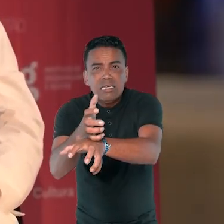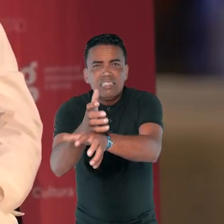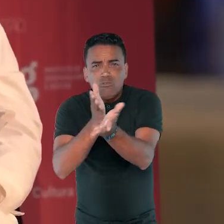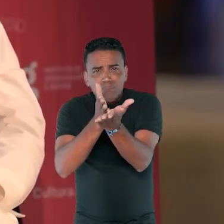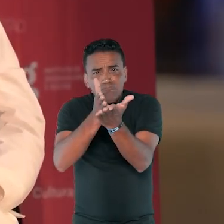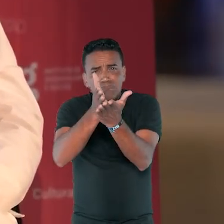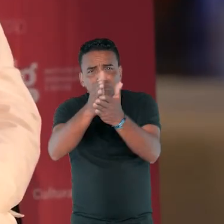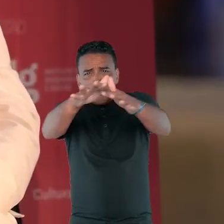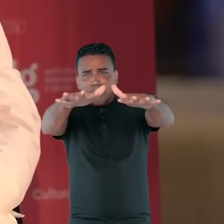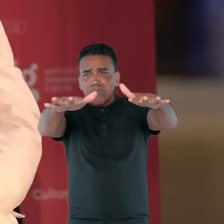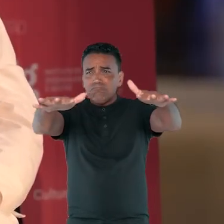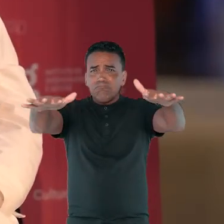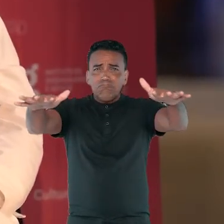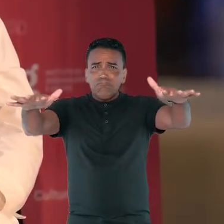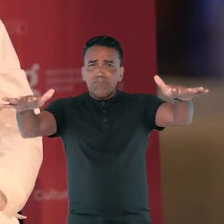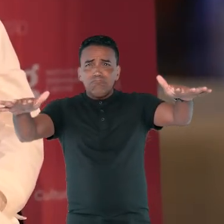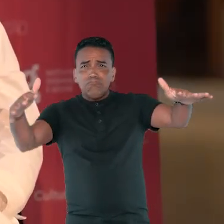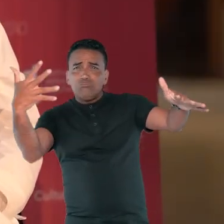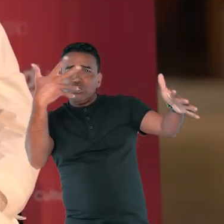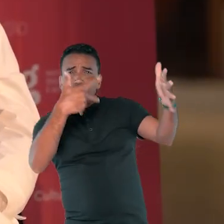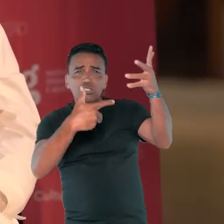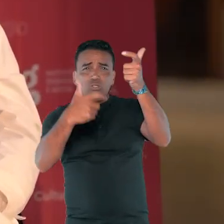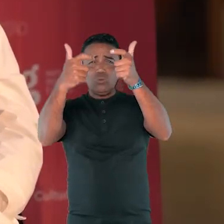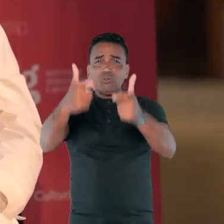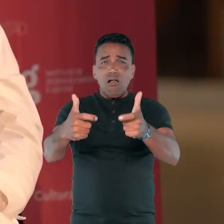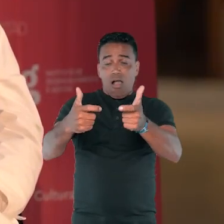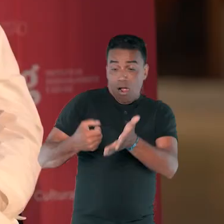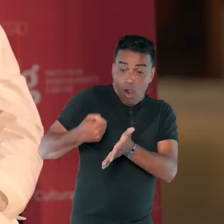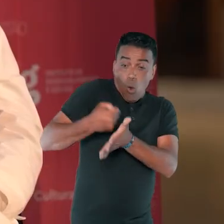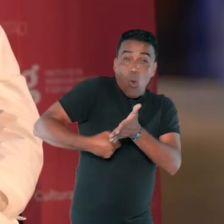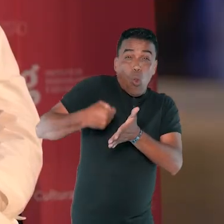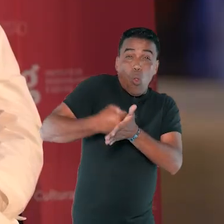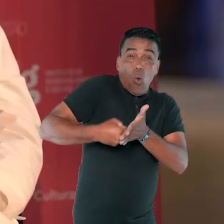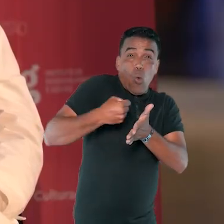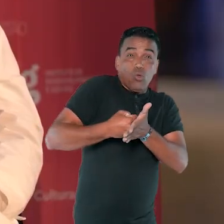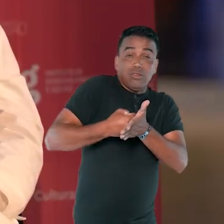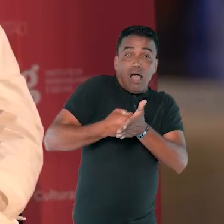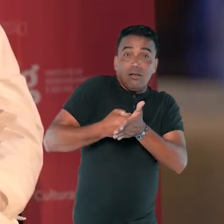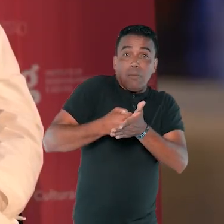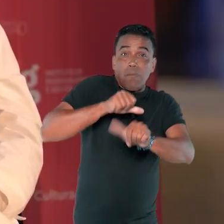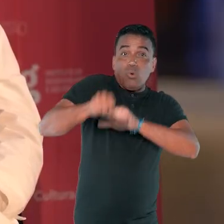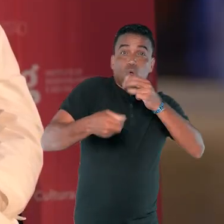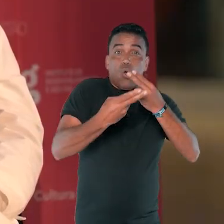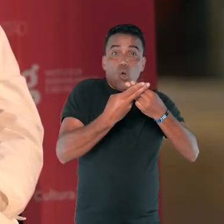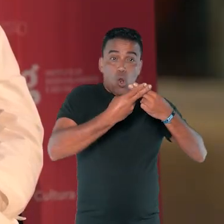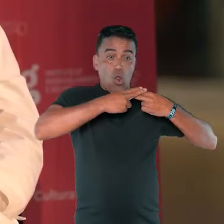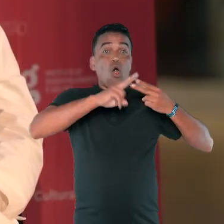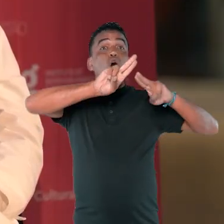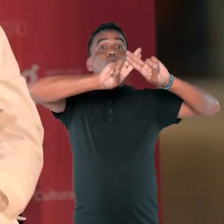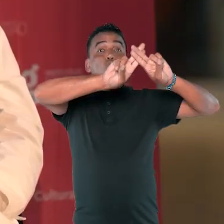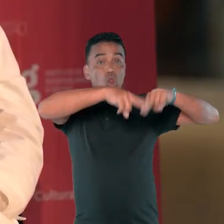horizonte uma miragem, e logo da luta passaram ao luto.